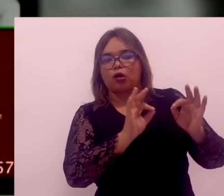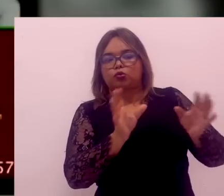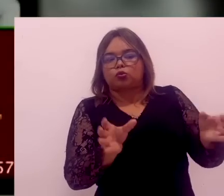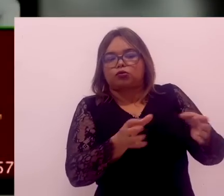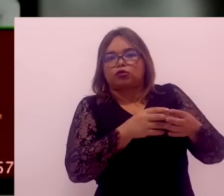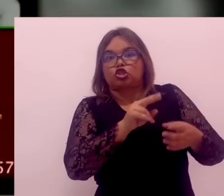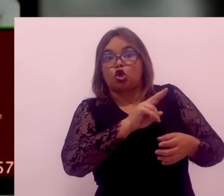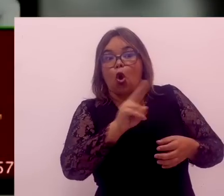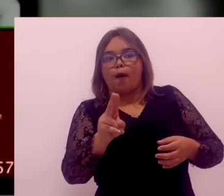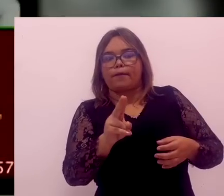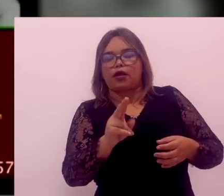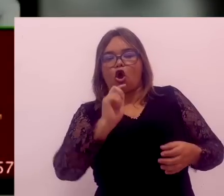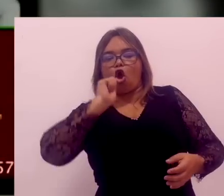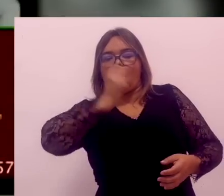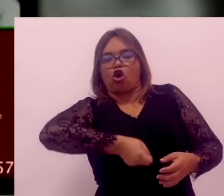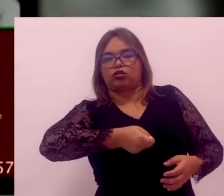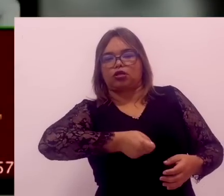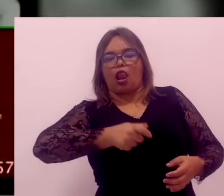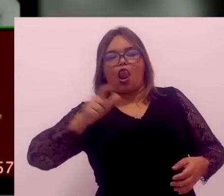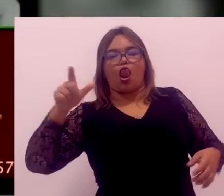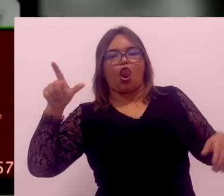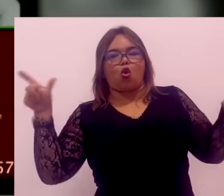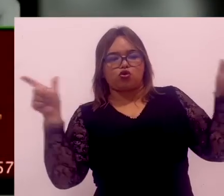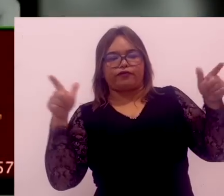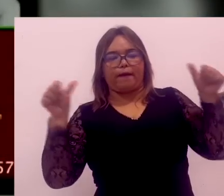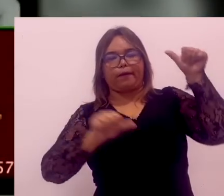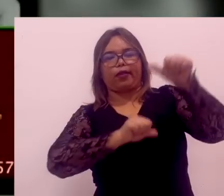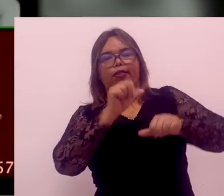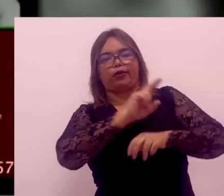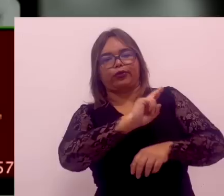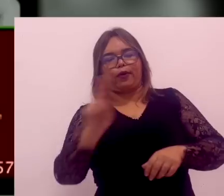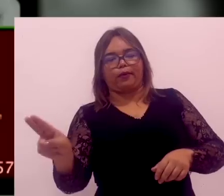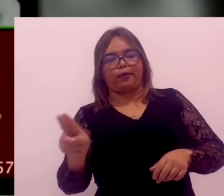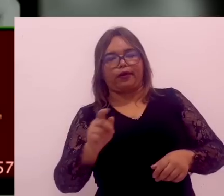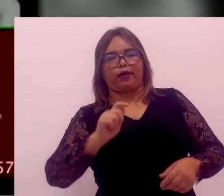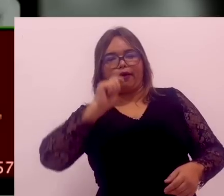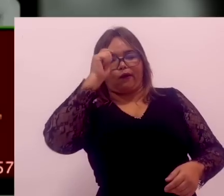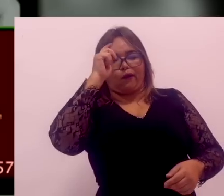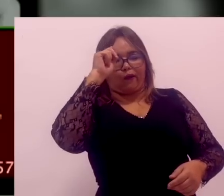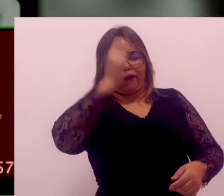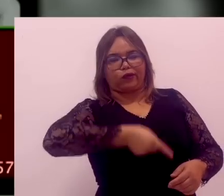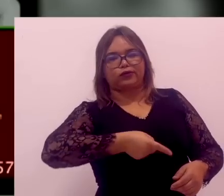Petrovna Blavatsky. Esta aqui é Alice A. Bailey.